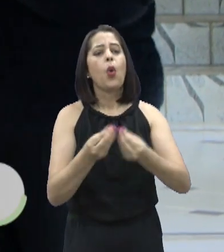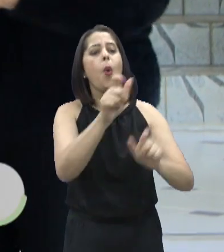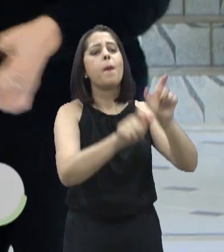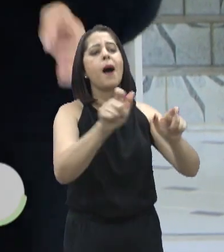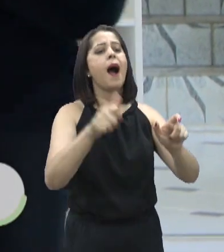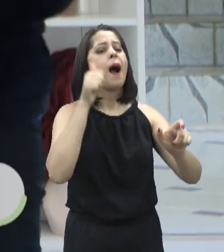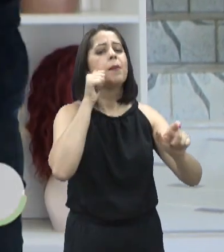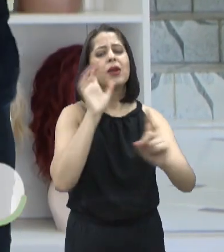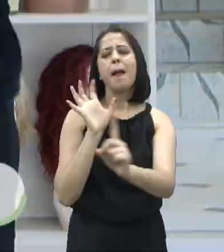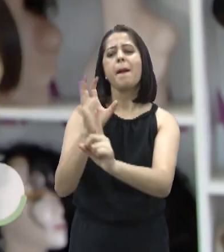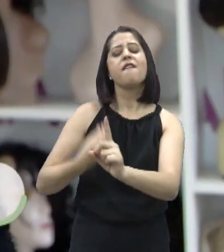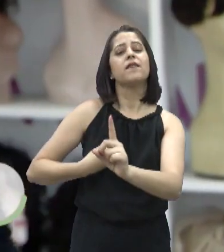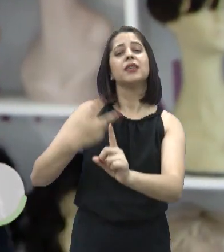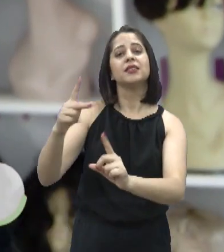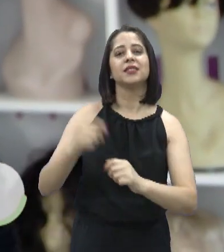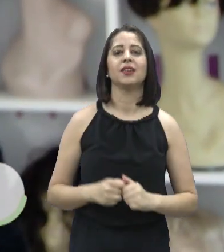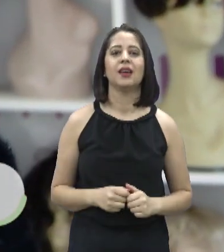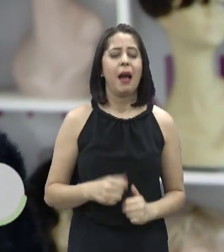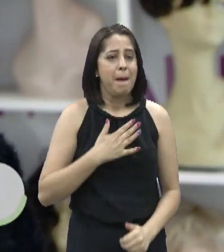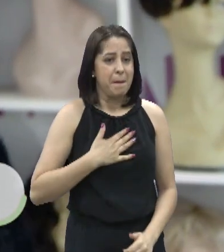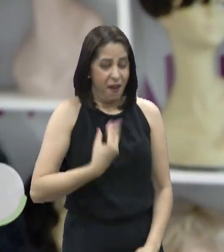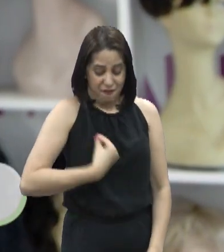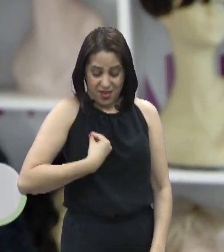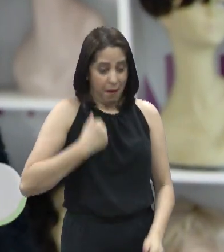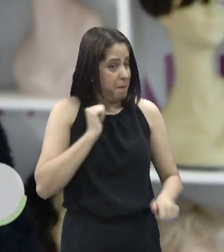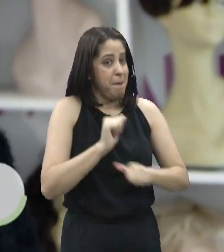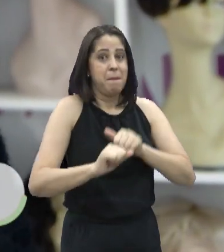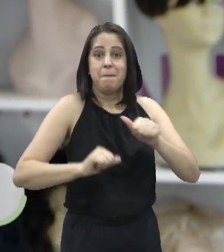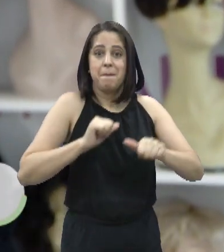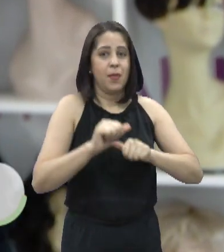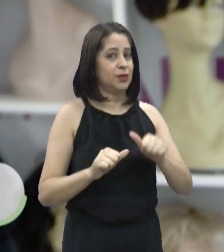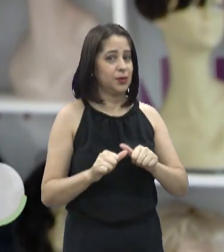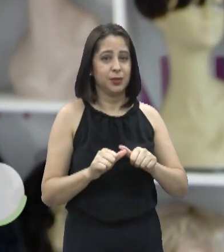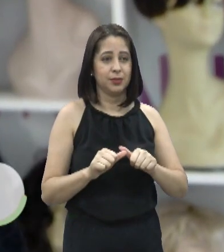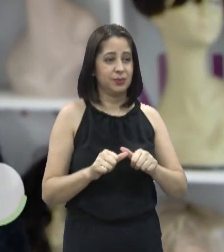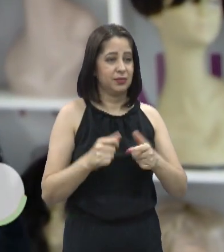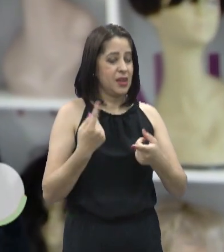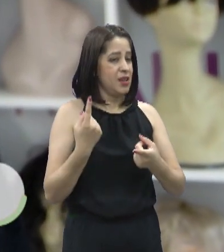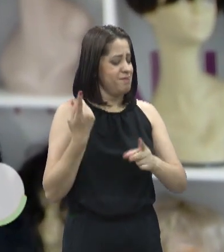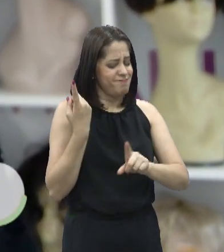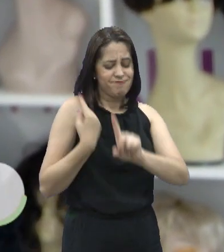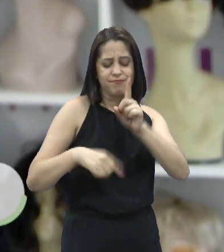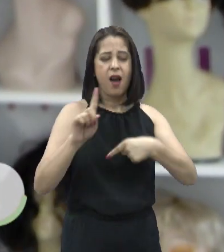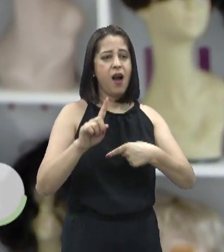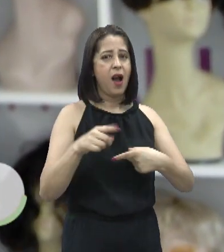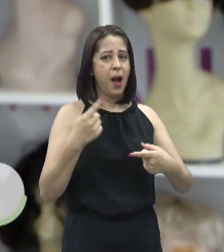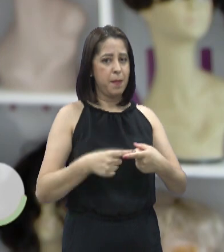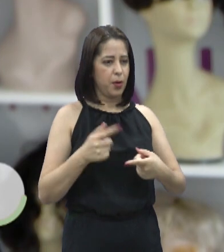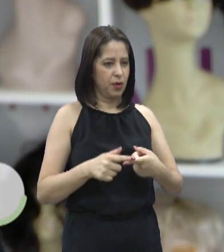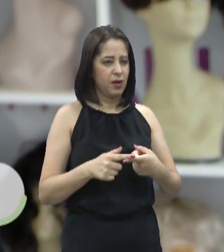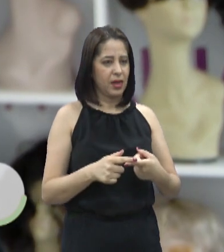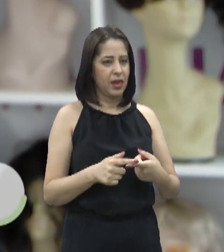principalmente? A minha vida mudou muito a minha vida. Com as dores que a gente tem, atender